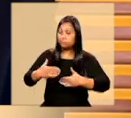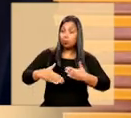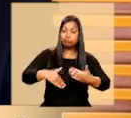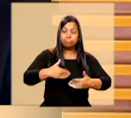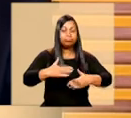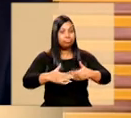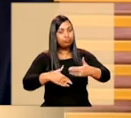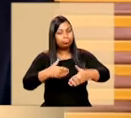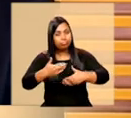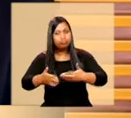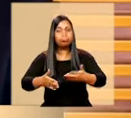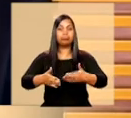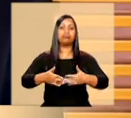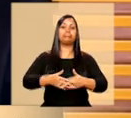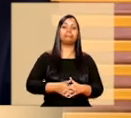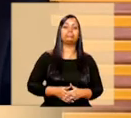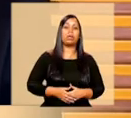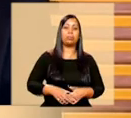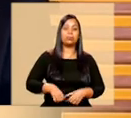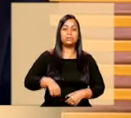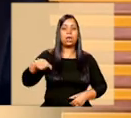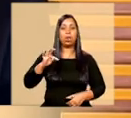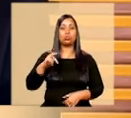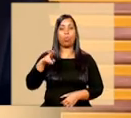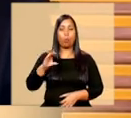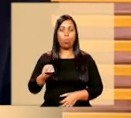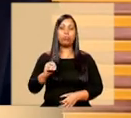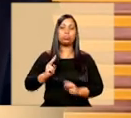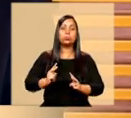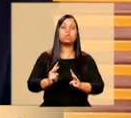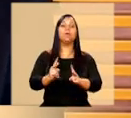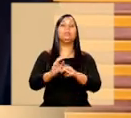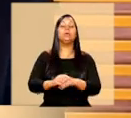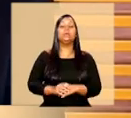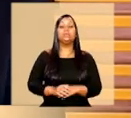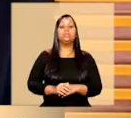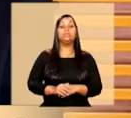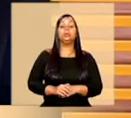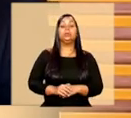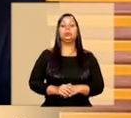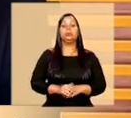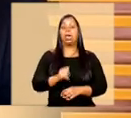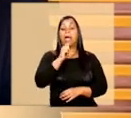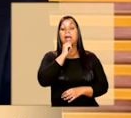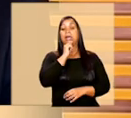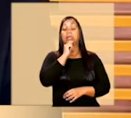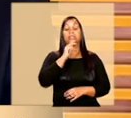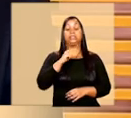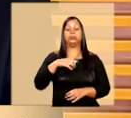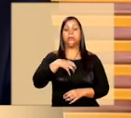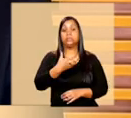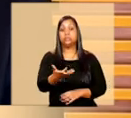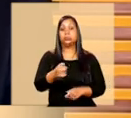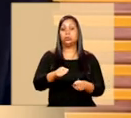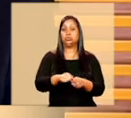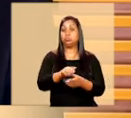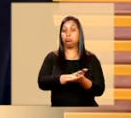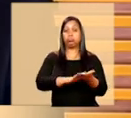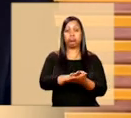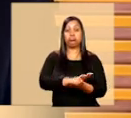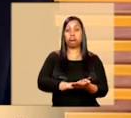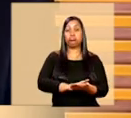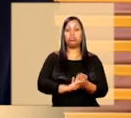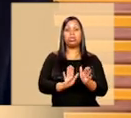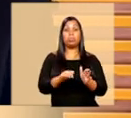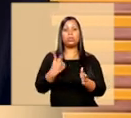pesquisas estão em andamento, né? A pesquisa com célula-tronco está em andamento. Não temos nenhum transplante feito com isso ainda não